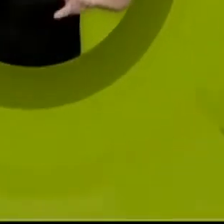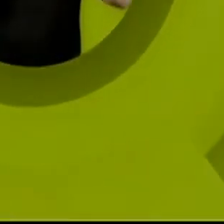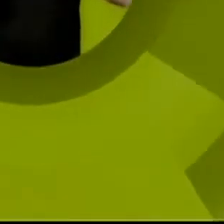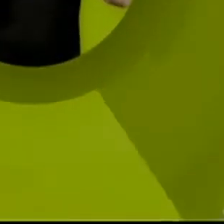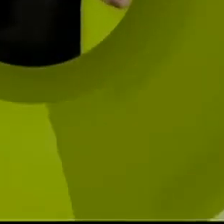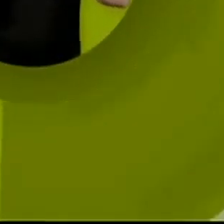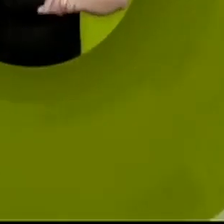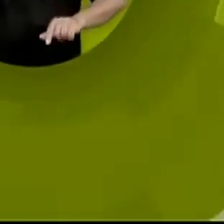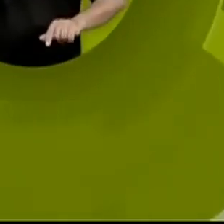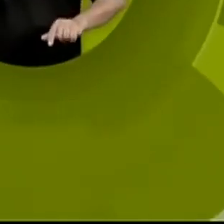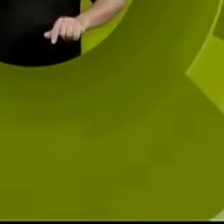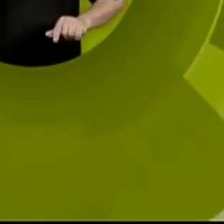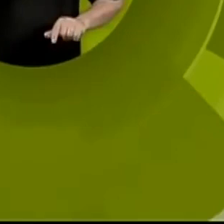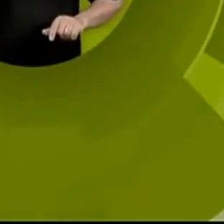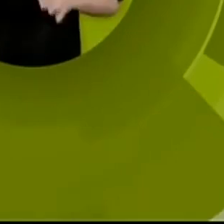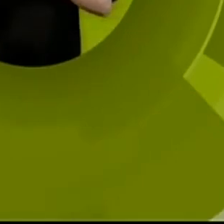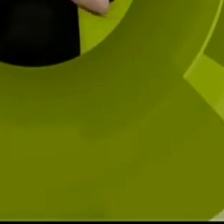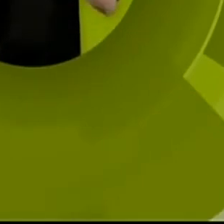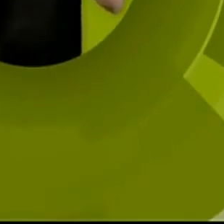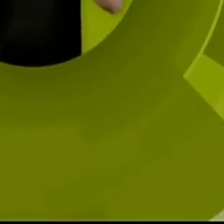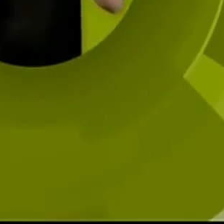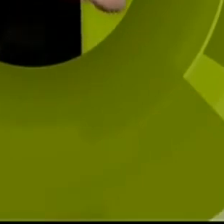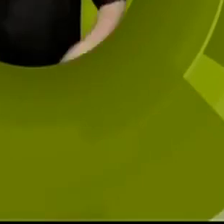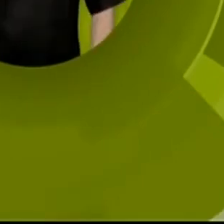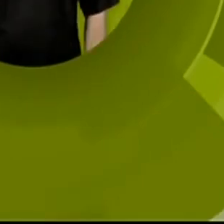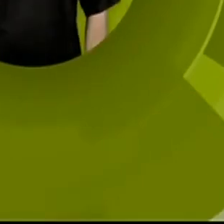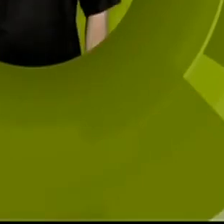O programa a seguir é livre para todos os públicos.